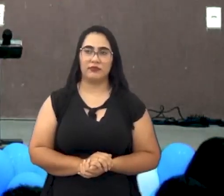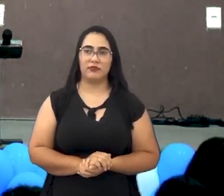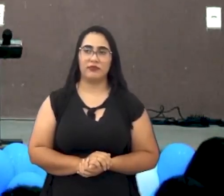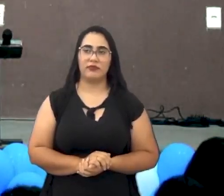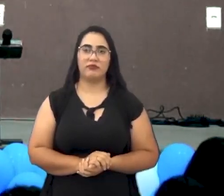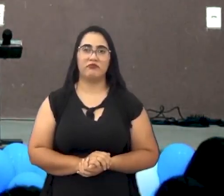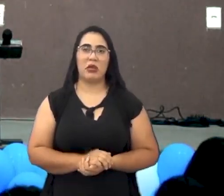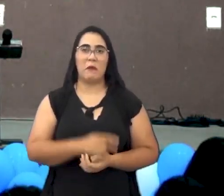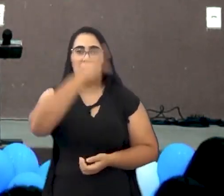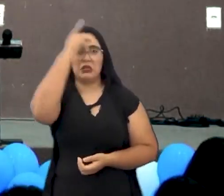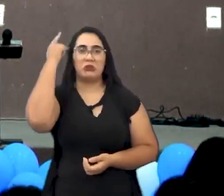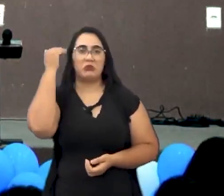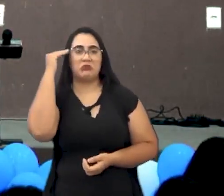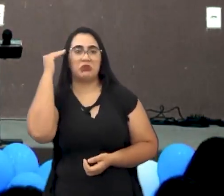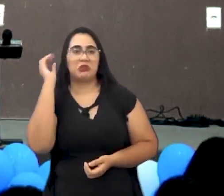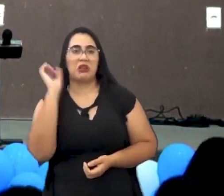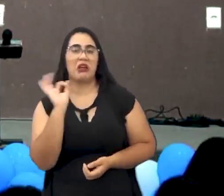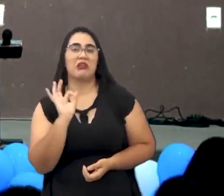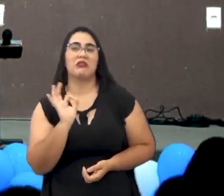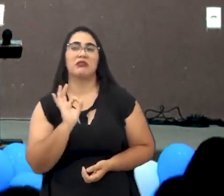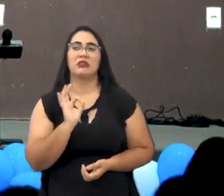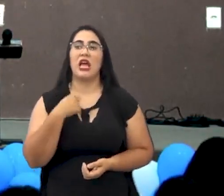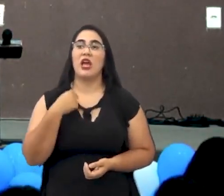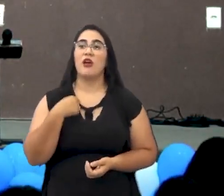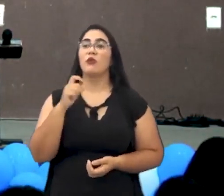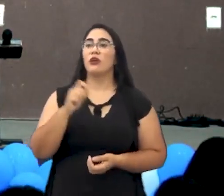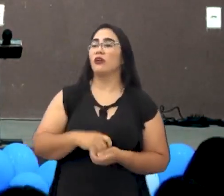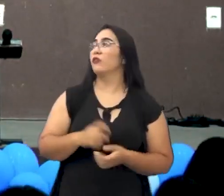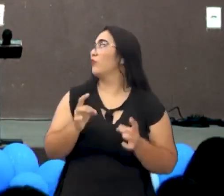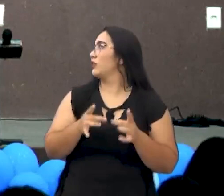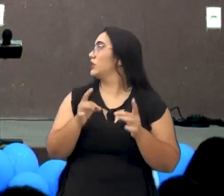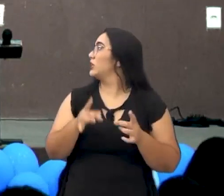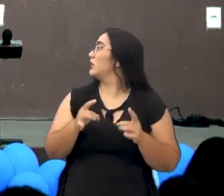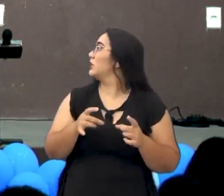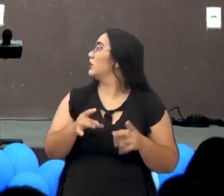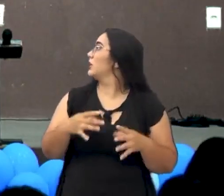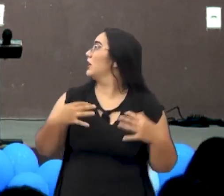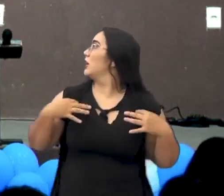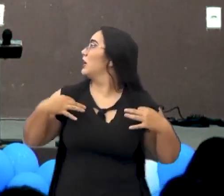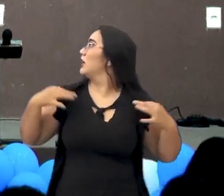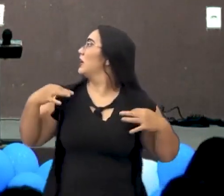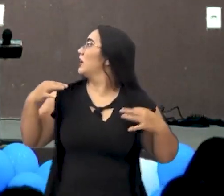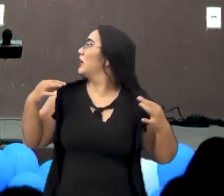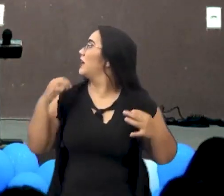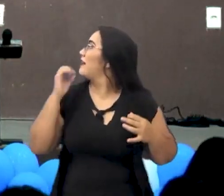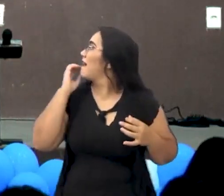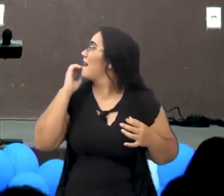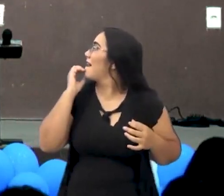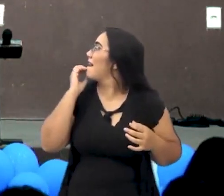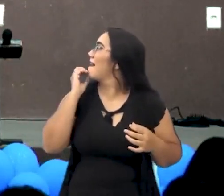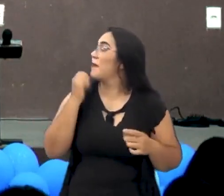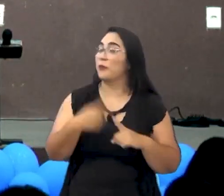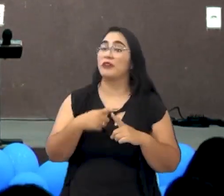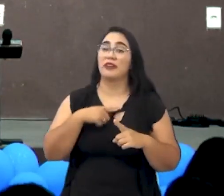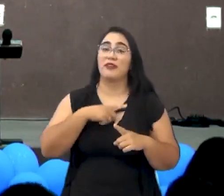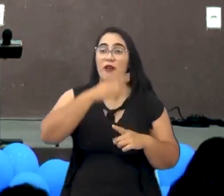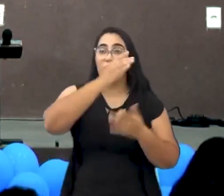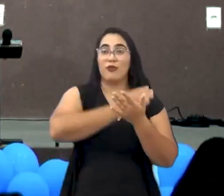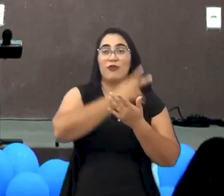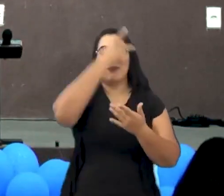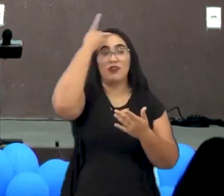Toma. Vou leiloar esse negócio aqui, viu, gente? Ó, teve até um irmão que deu glória aí.